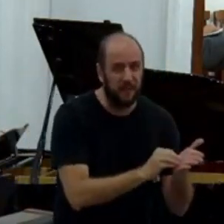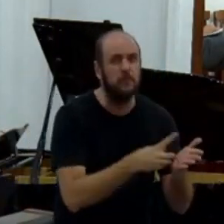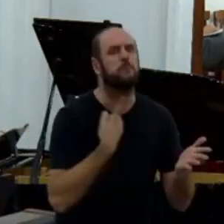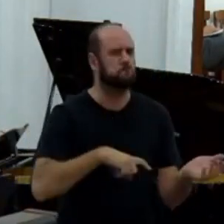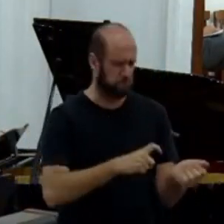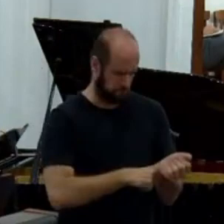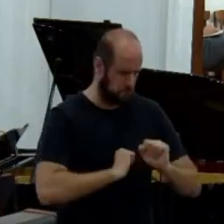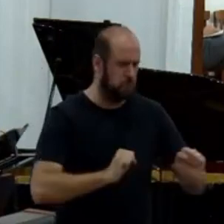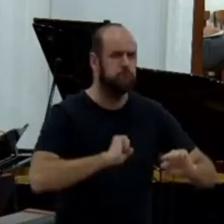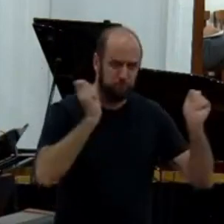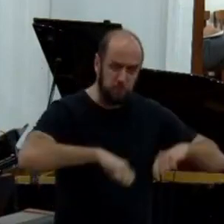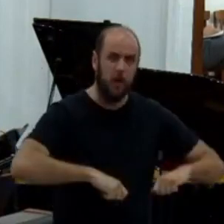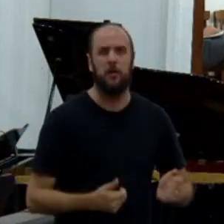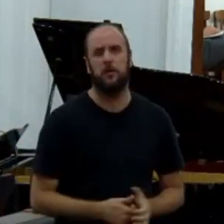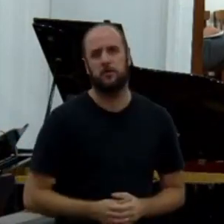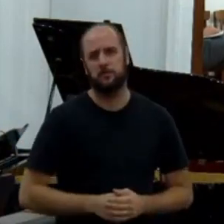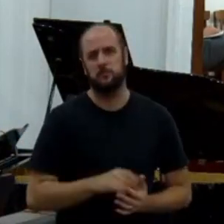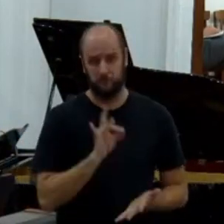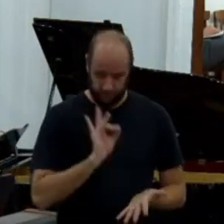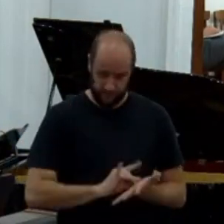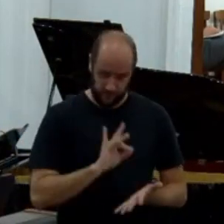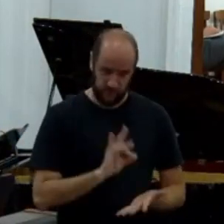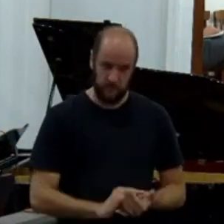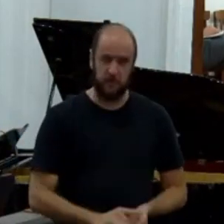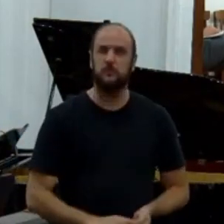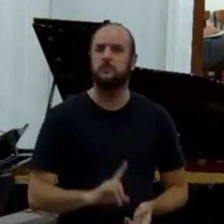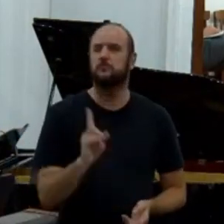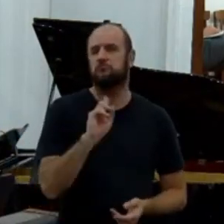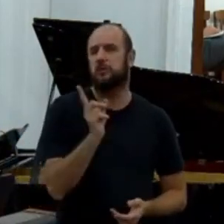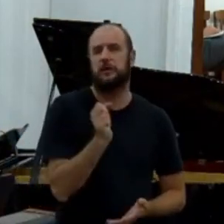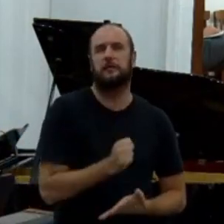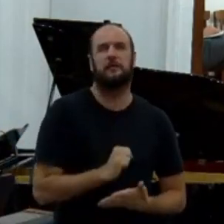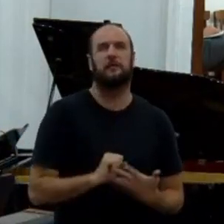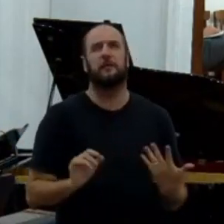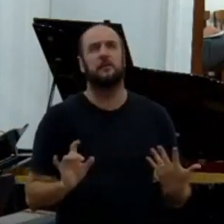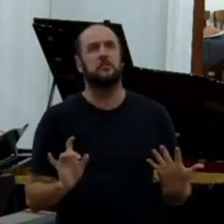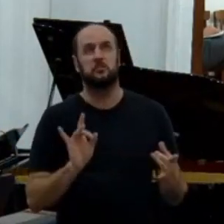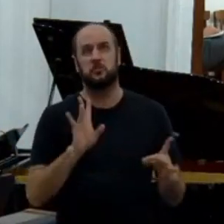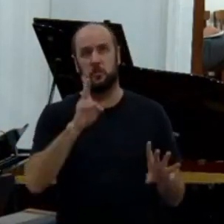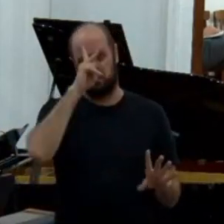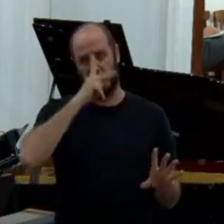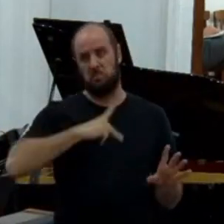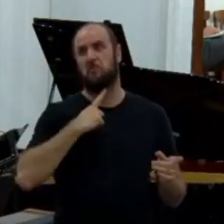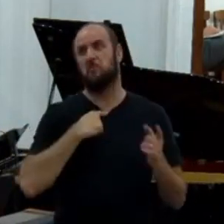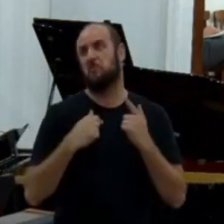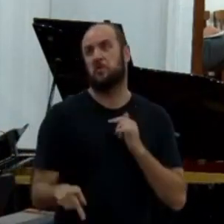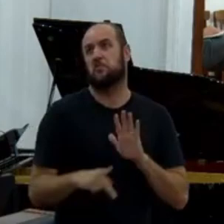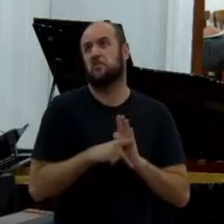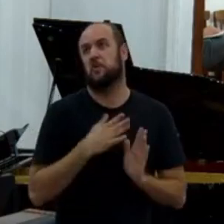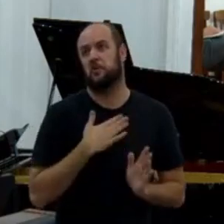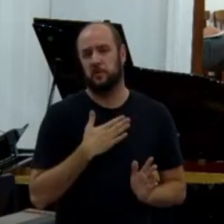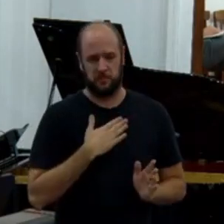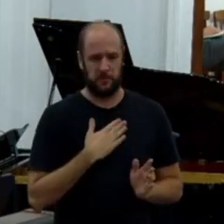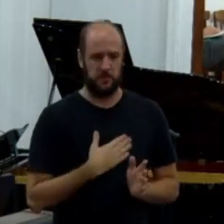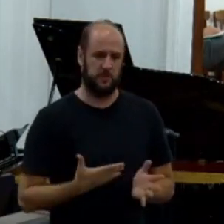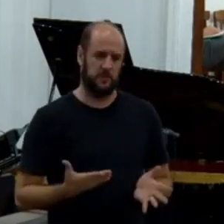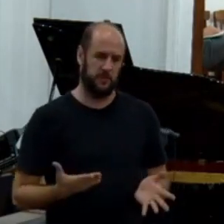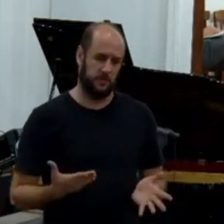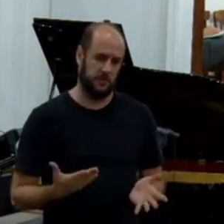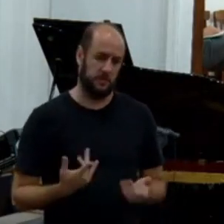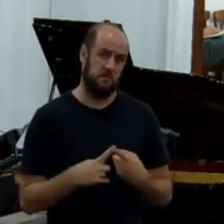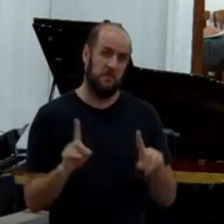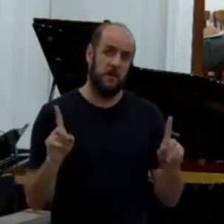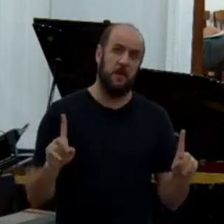feita, uma real injustiça, não aquela baseada no meu próprio querer ou no meu próprio desejo,